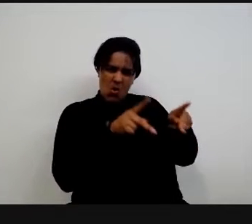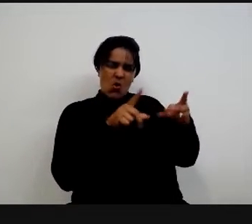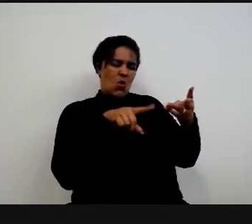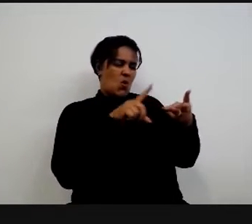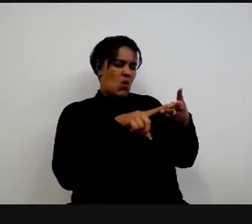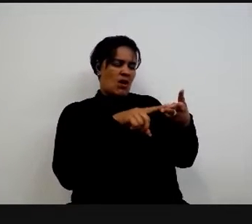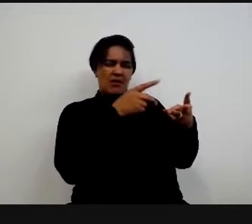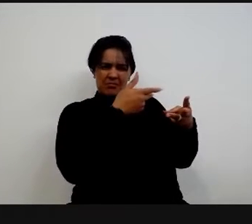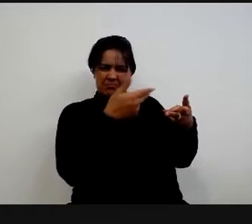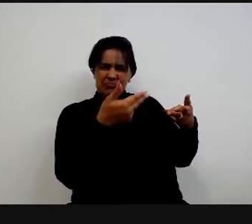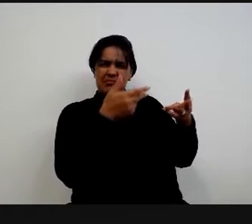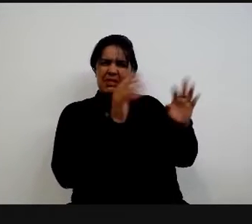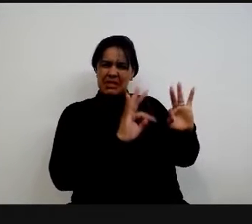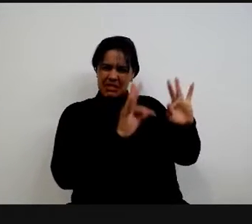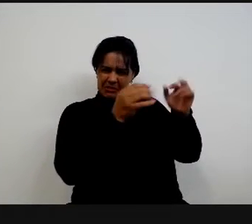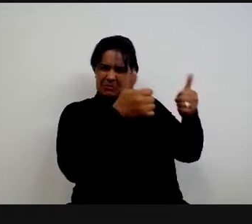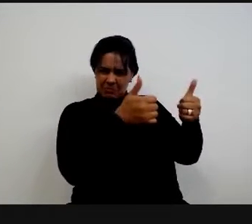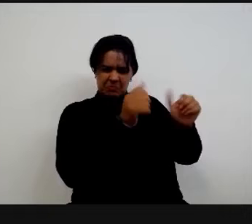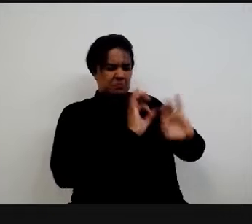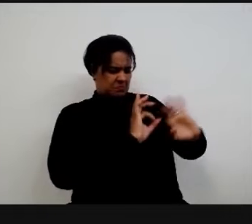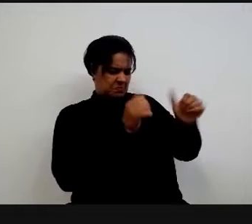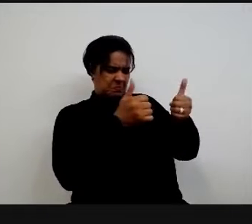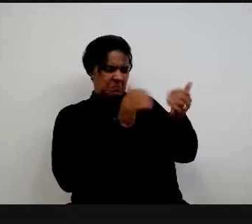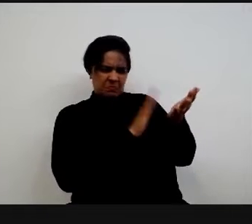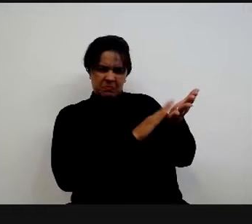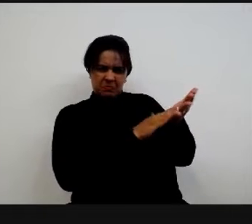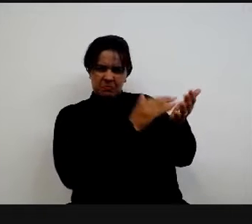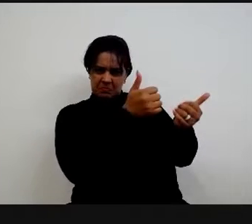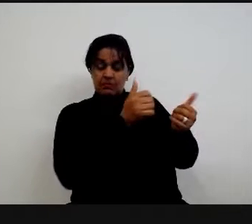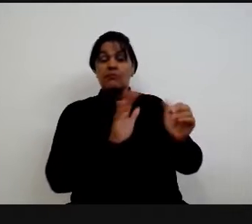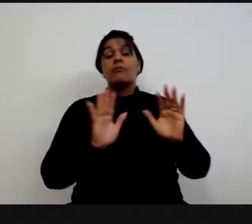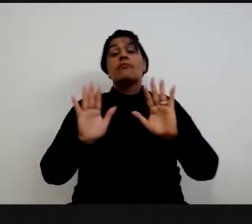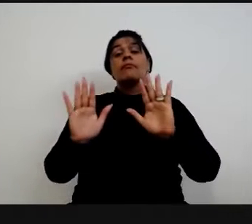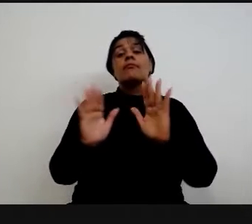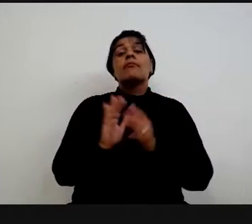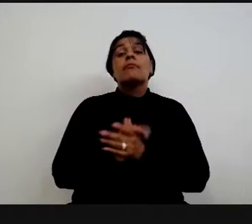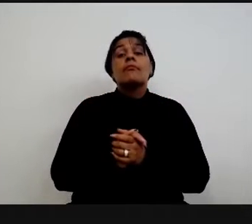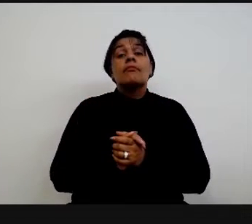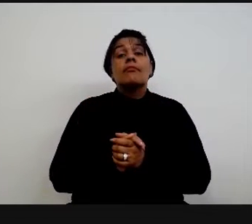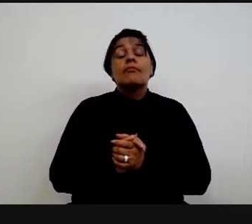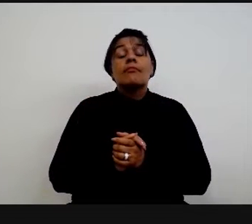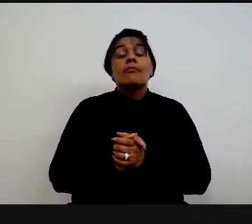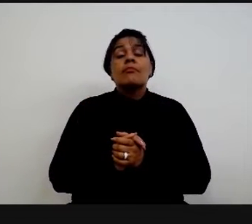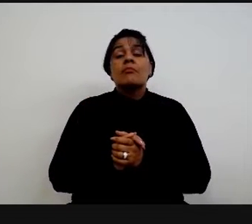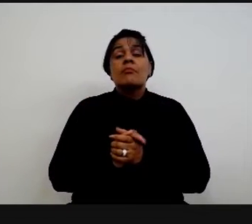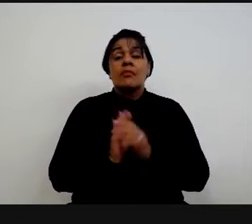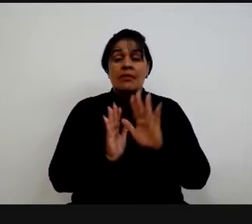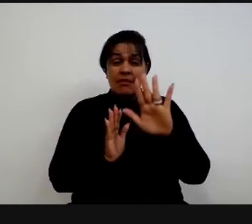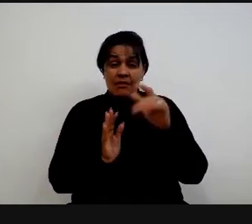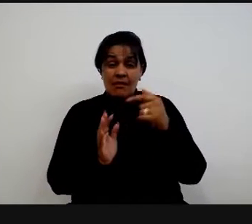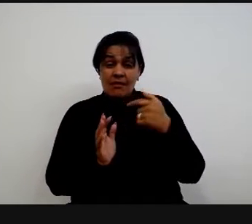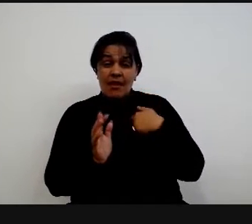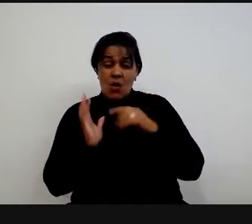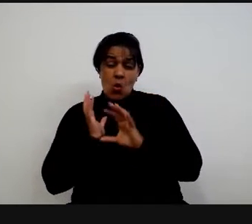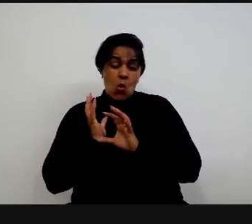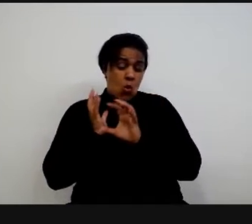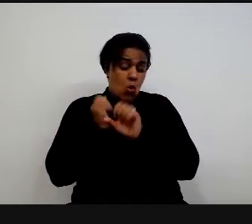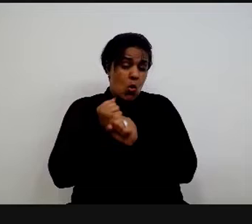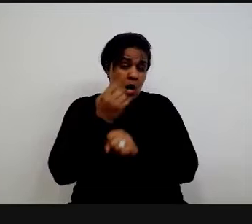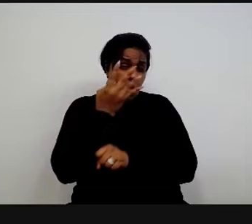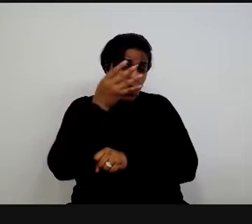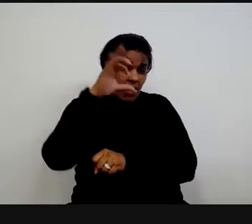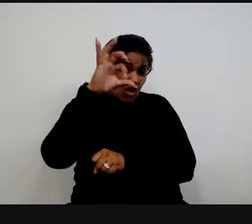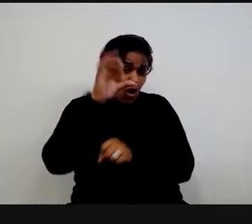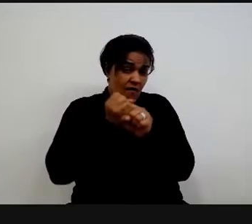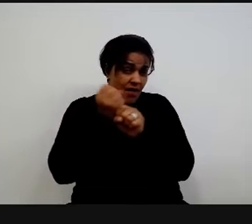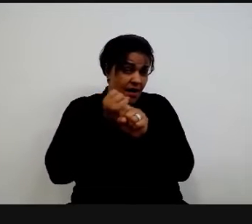aposentando, menos gente, tecnologia, maravilha. Eu nunca vi dizer na minha vida, nesses 49 anos que eu